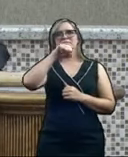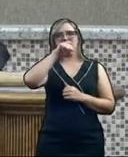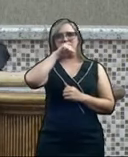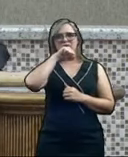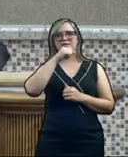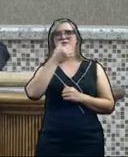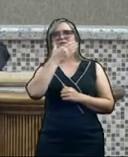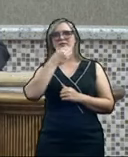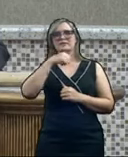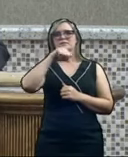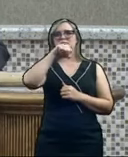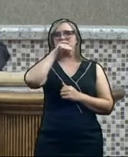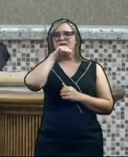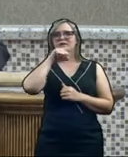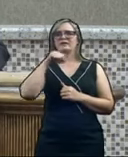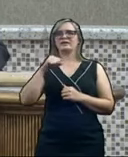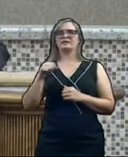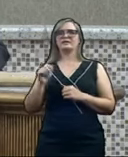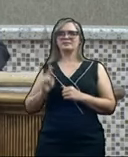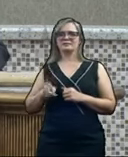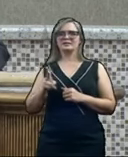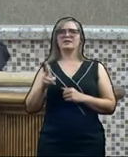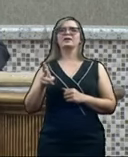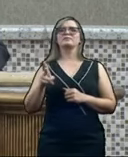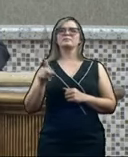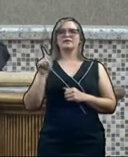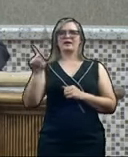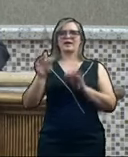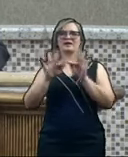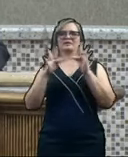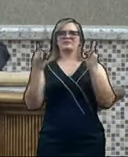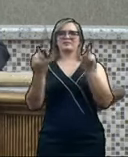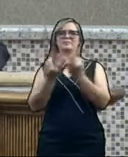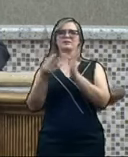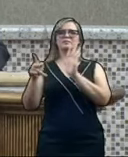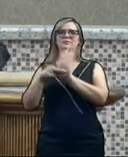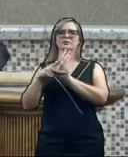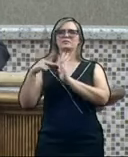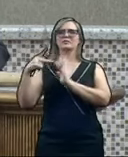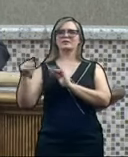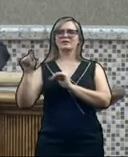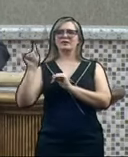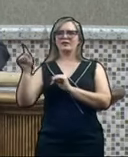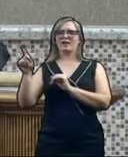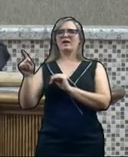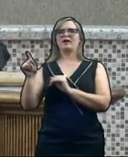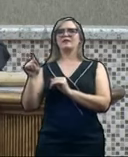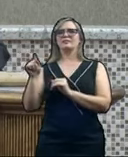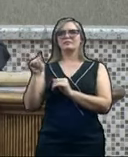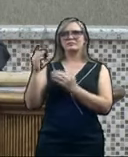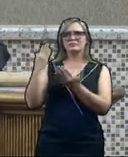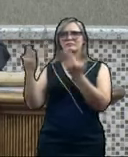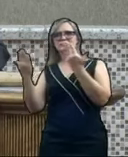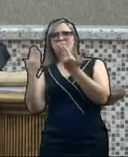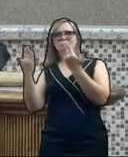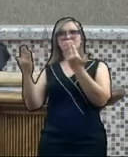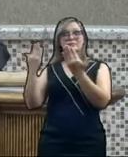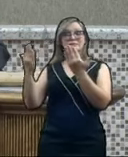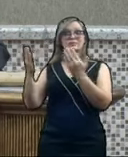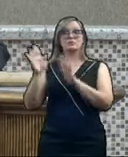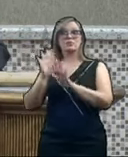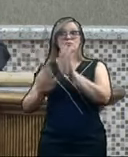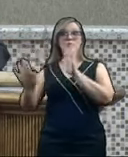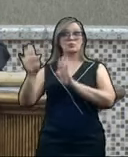sempre procurou tratar a todos de igual até chegar no Caçula viu Doutor Wilson segundo o Caçula e muda né